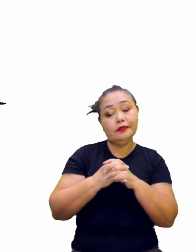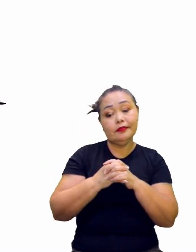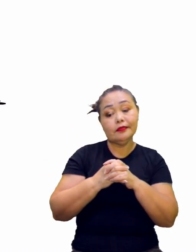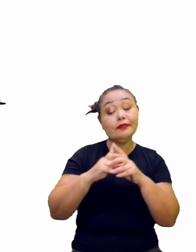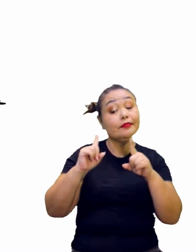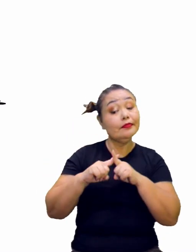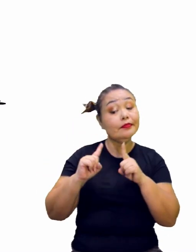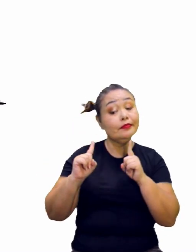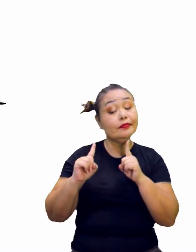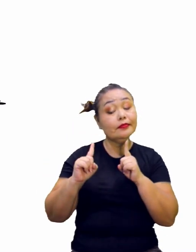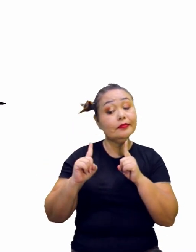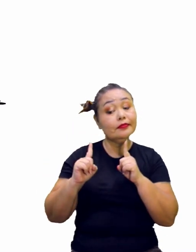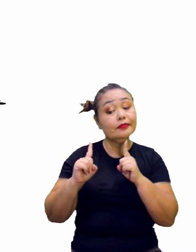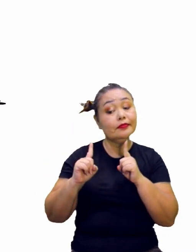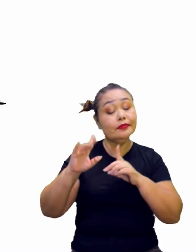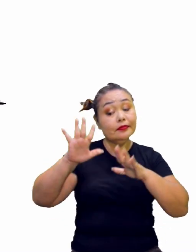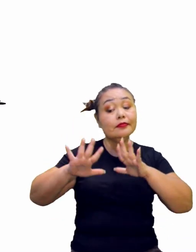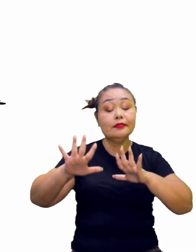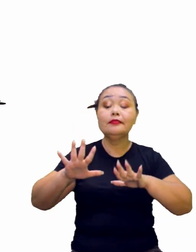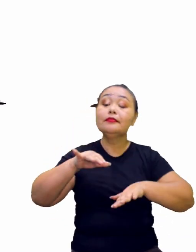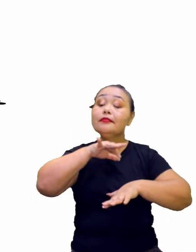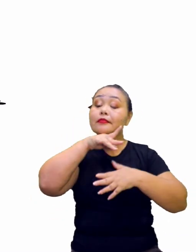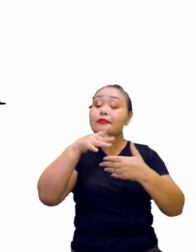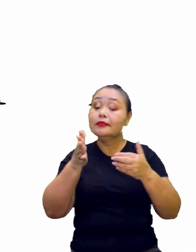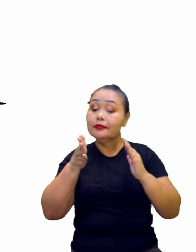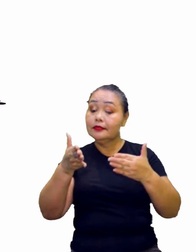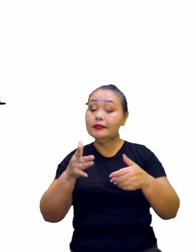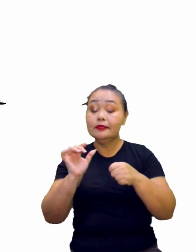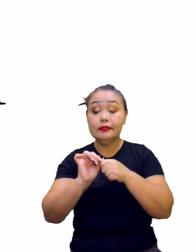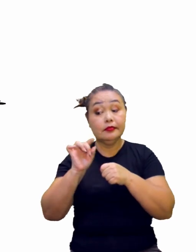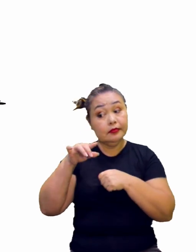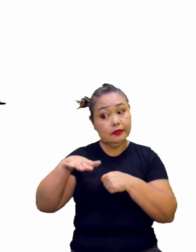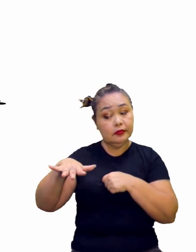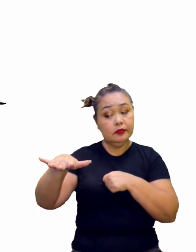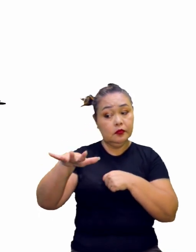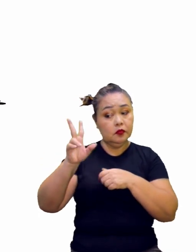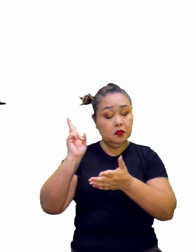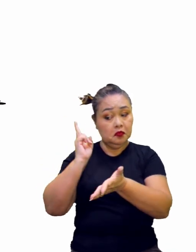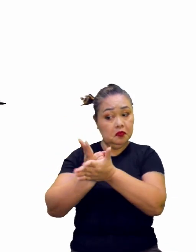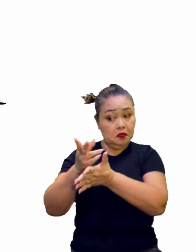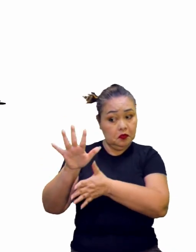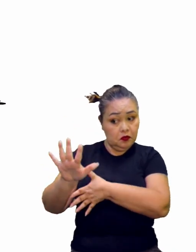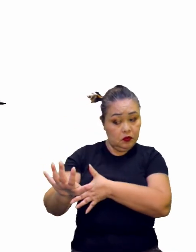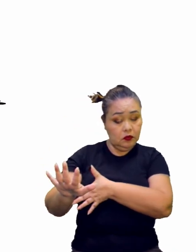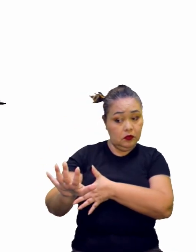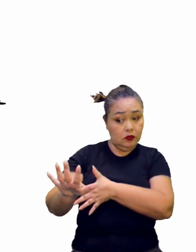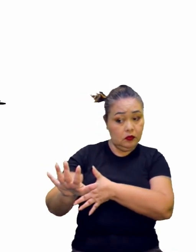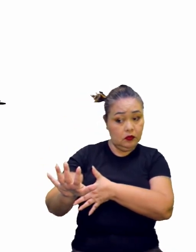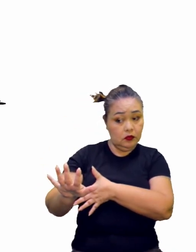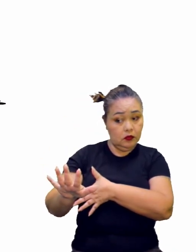Mas determinados animais, eles mesmos